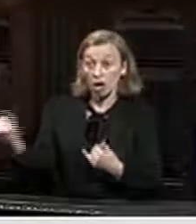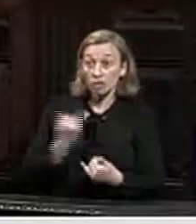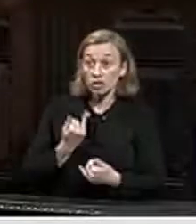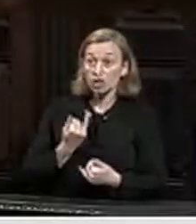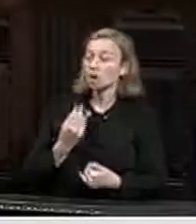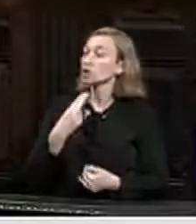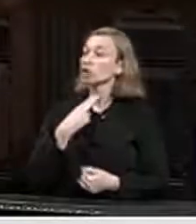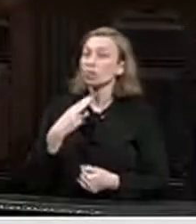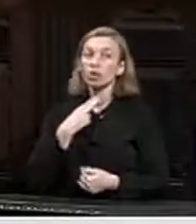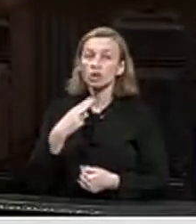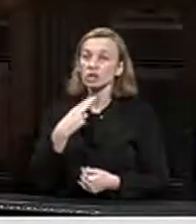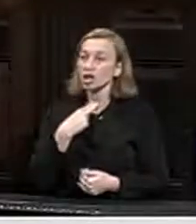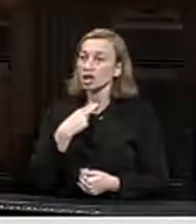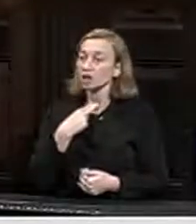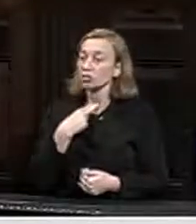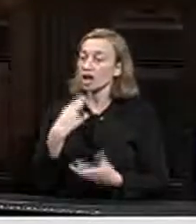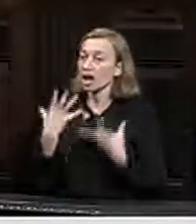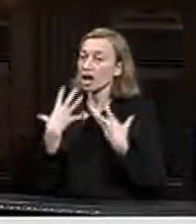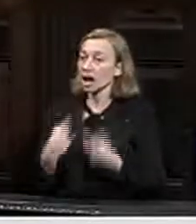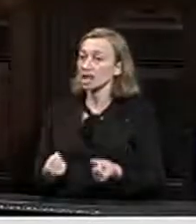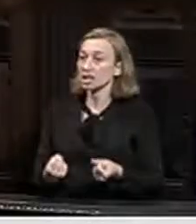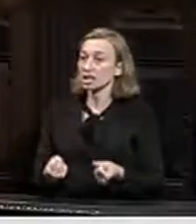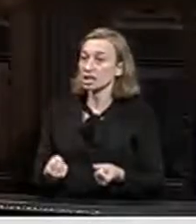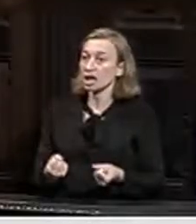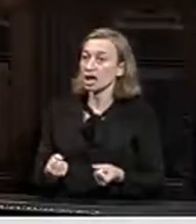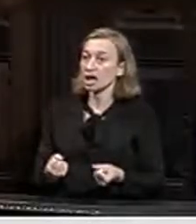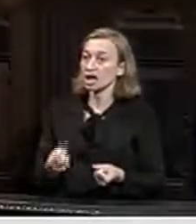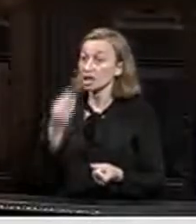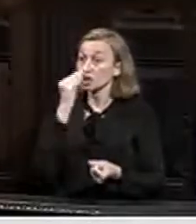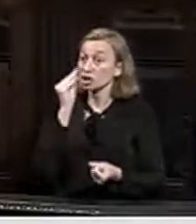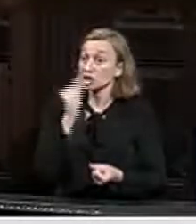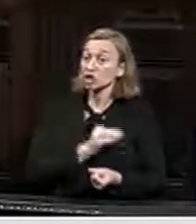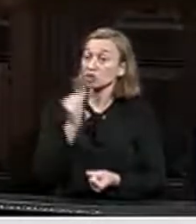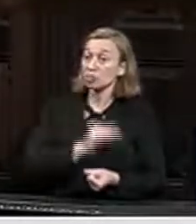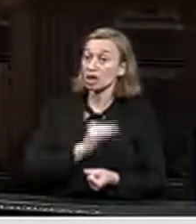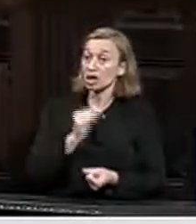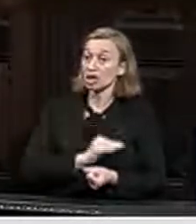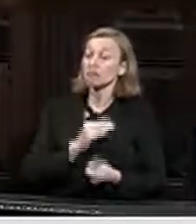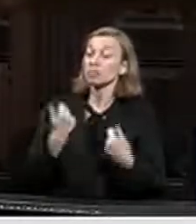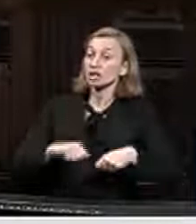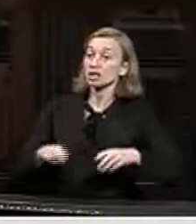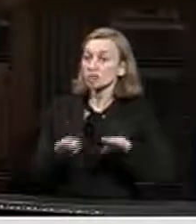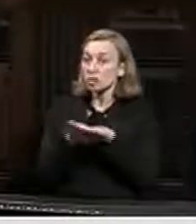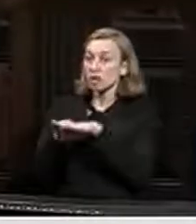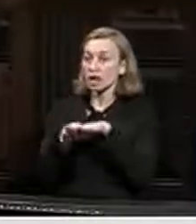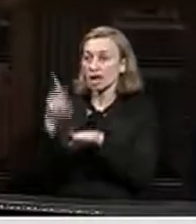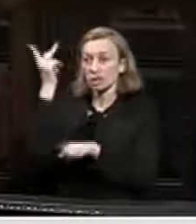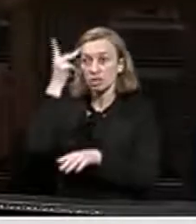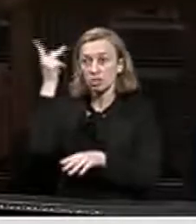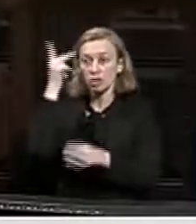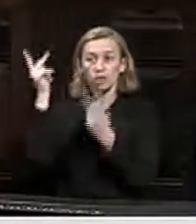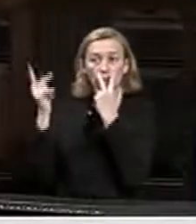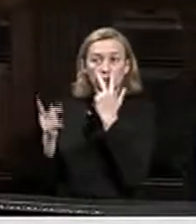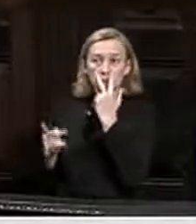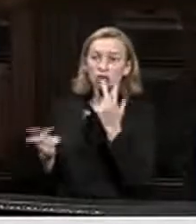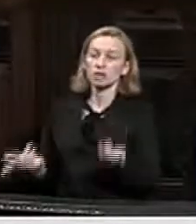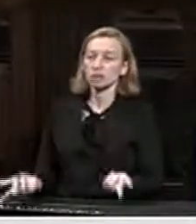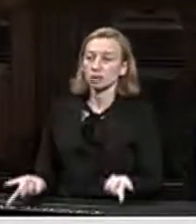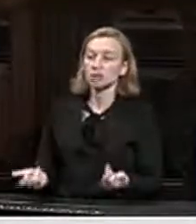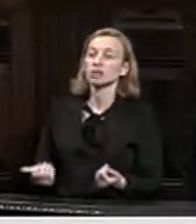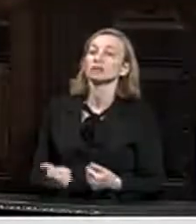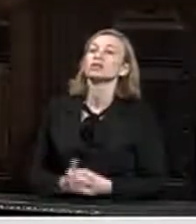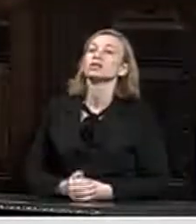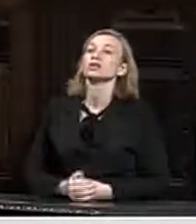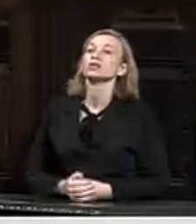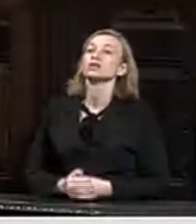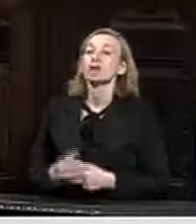conquista, a equiparação do preço do diesel no Rio com São Paulo e o Espírito Santo, fique na miragem e não chegue na ponta onde tem que chegar. Isso